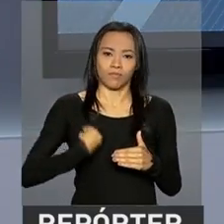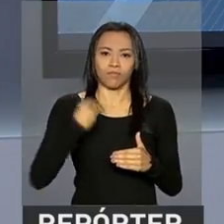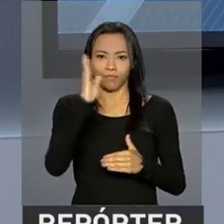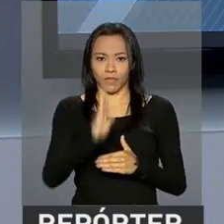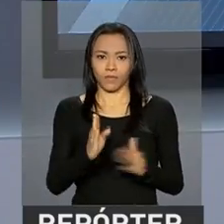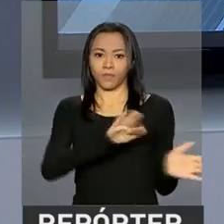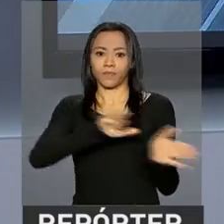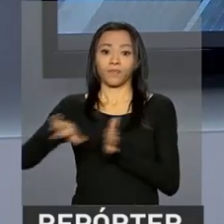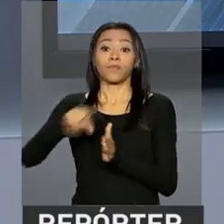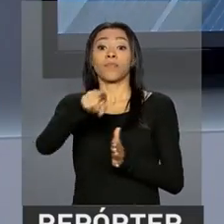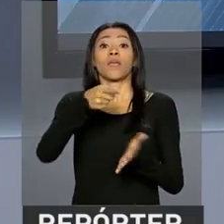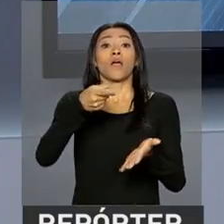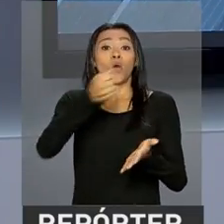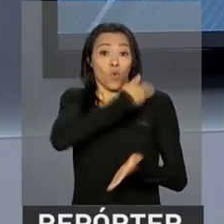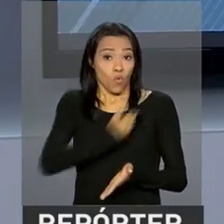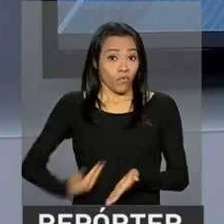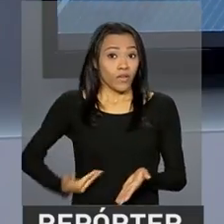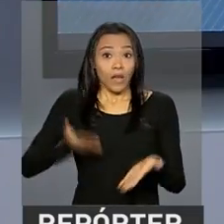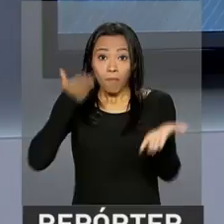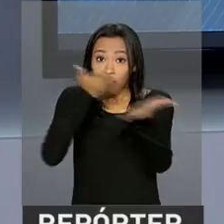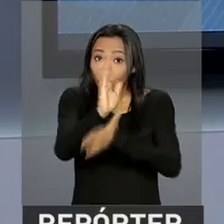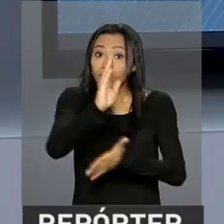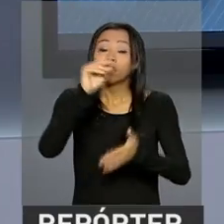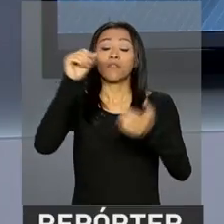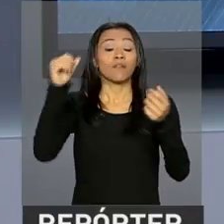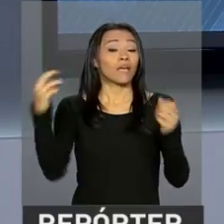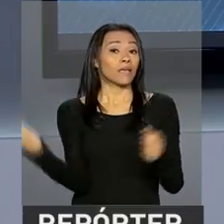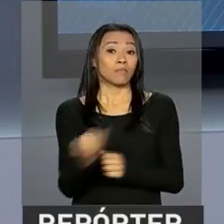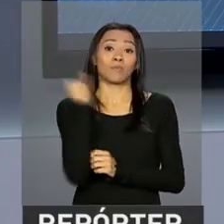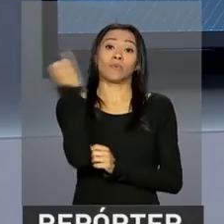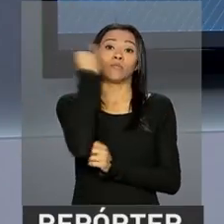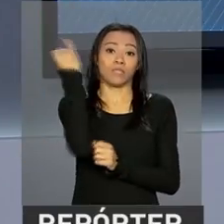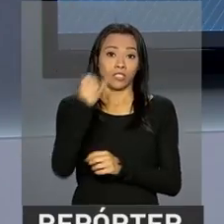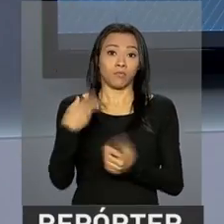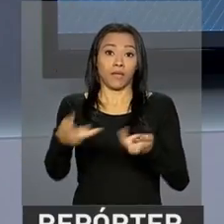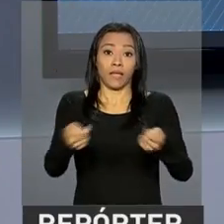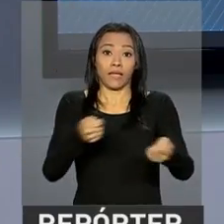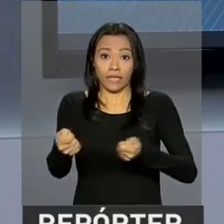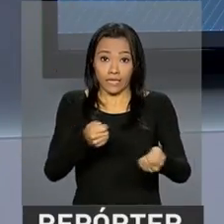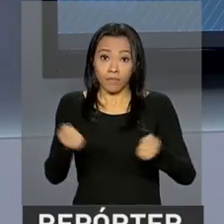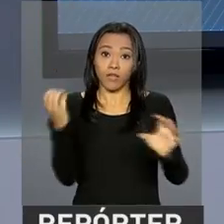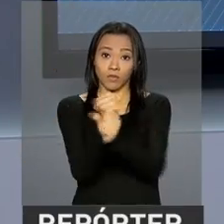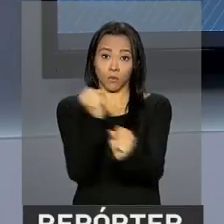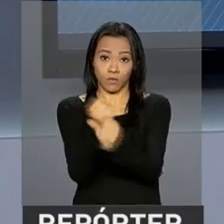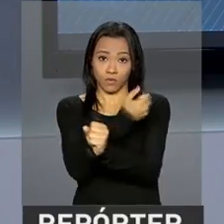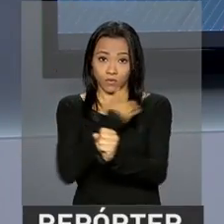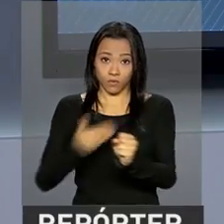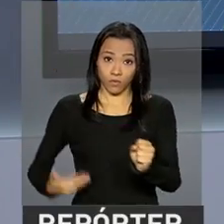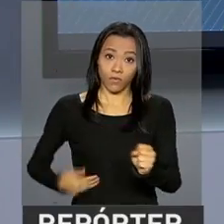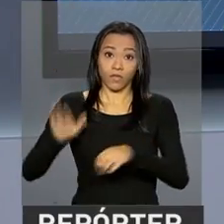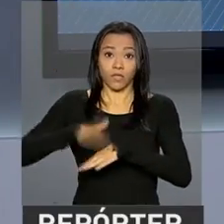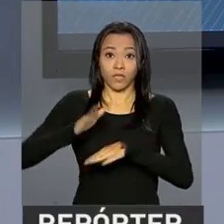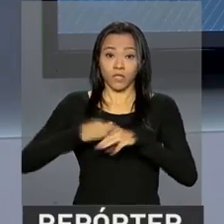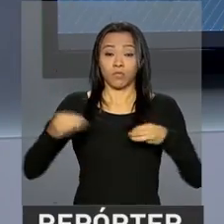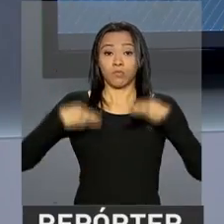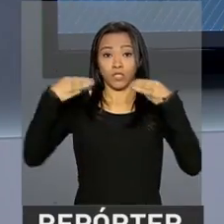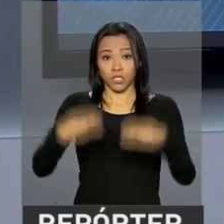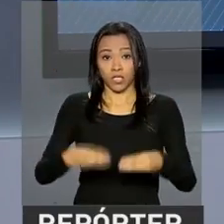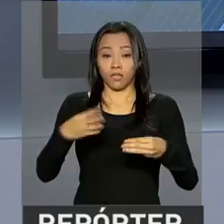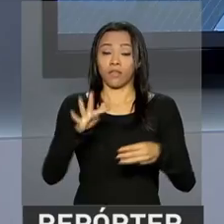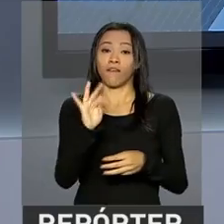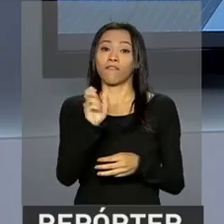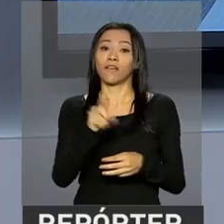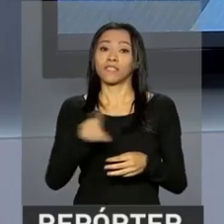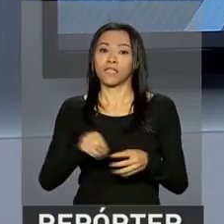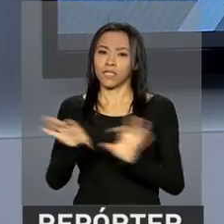governo a aprovação da reforma é essencial para manter o equilíbrio das contas públicas segundo projeções do ministério da fazenda com as